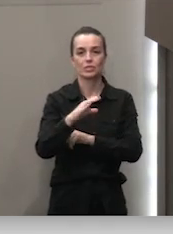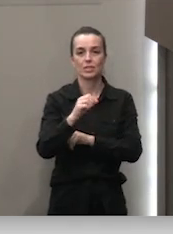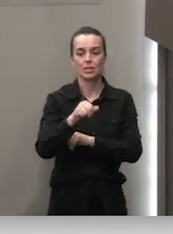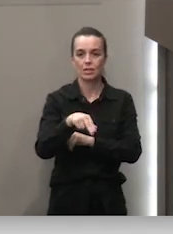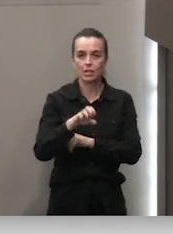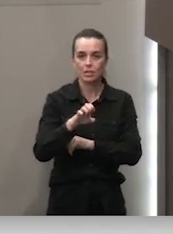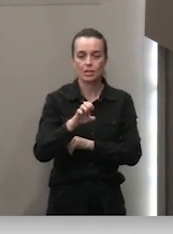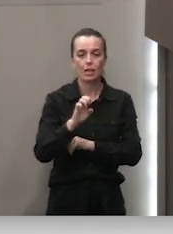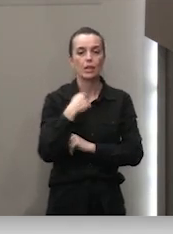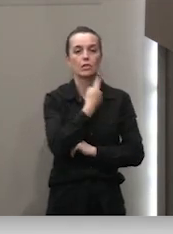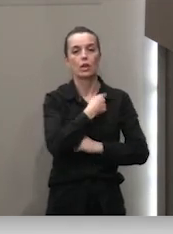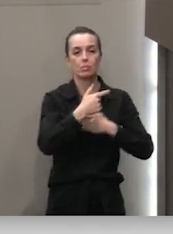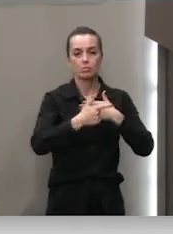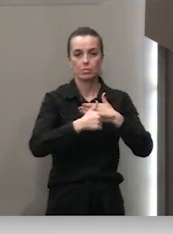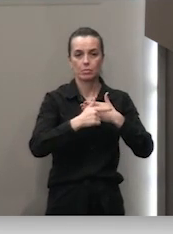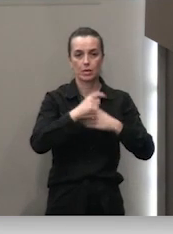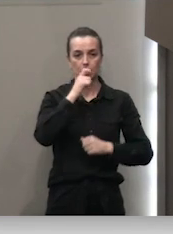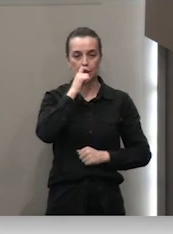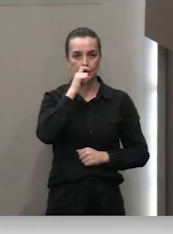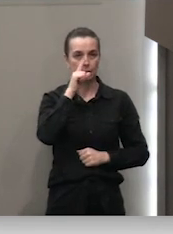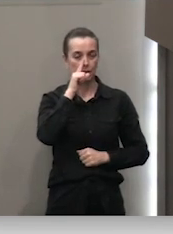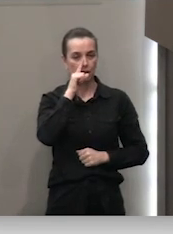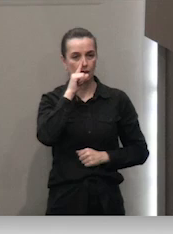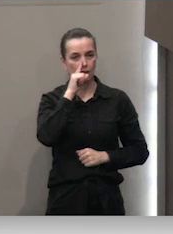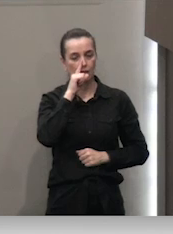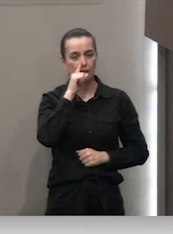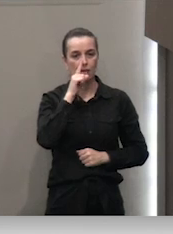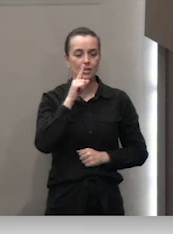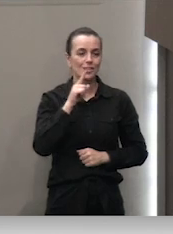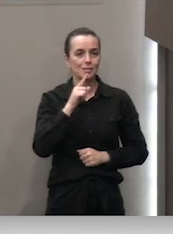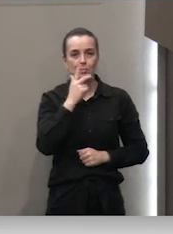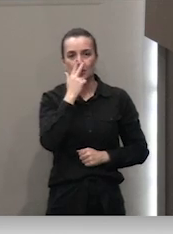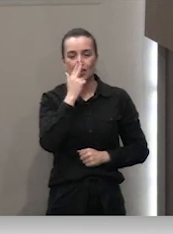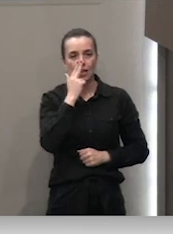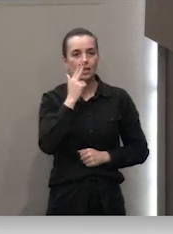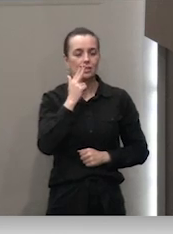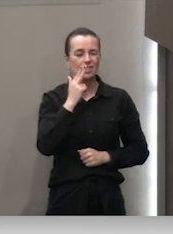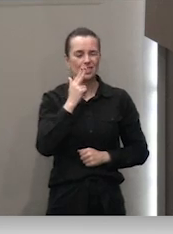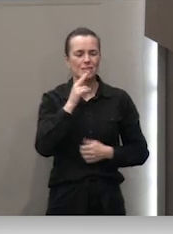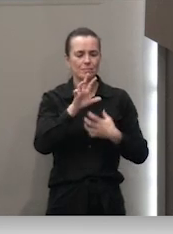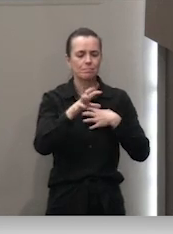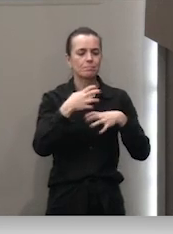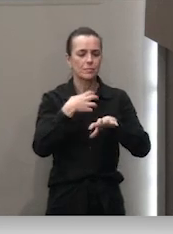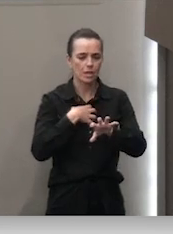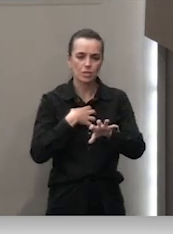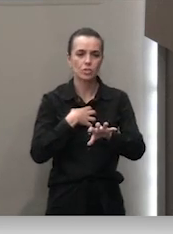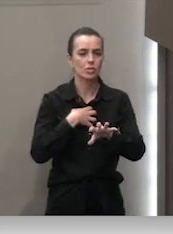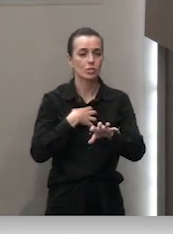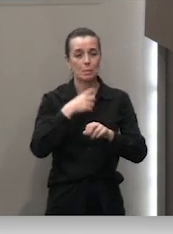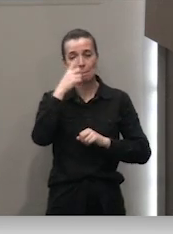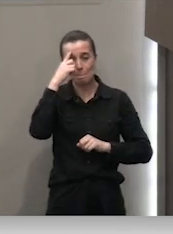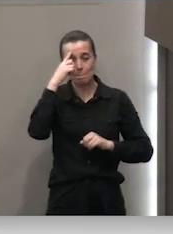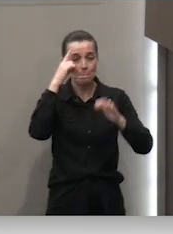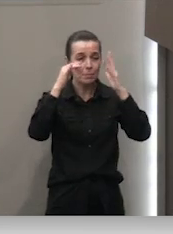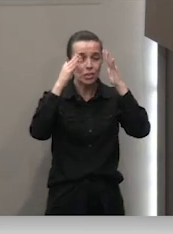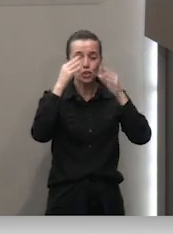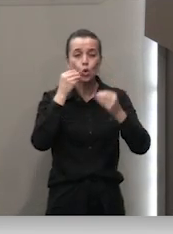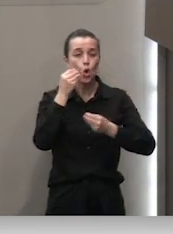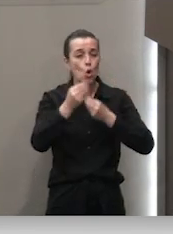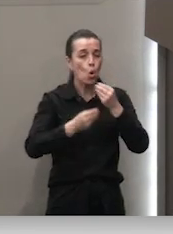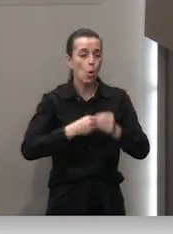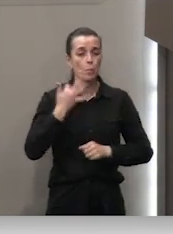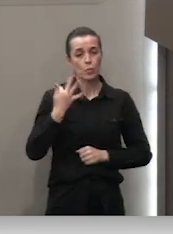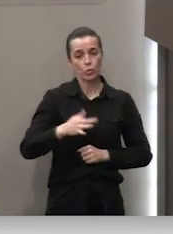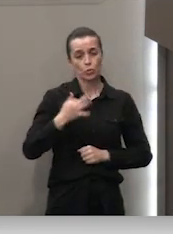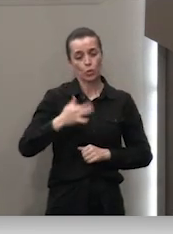temos um pouco da dimensão da dor de vocês, somos solidários, você sabe muito bem, já falei pessoalmente isso,